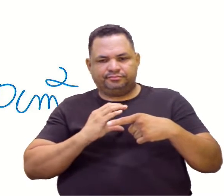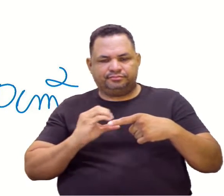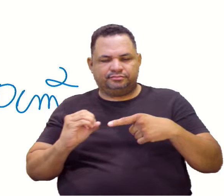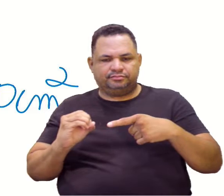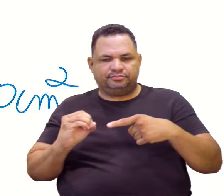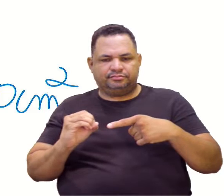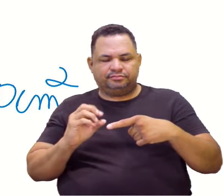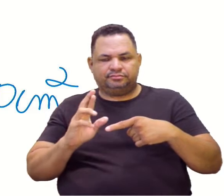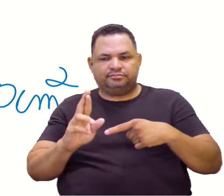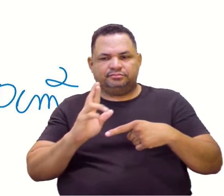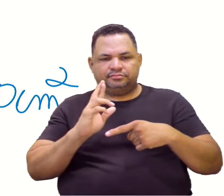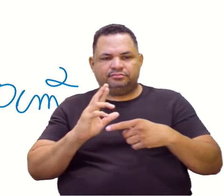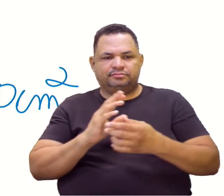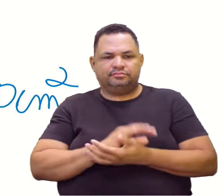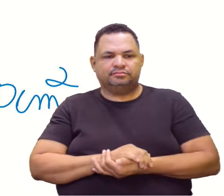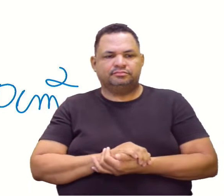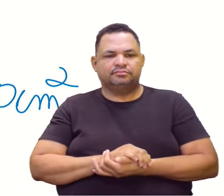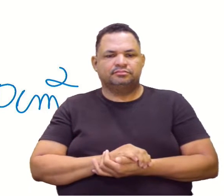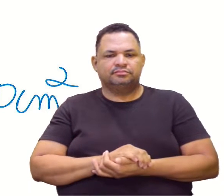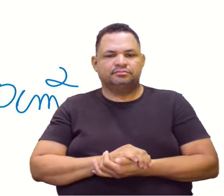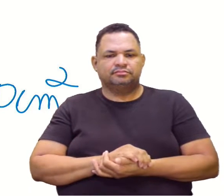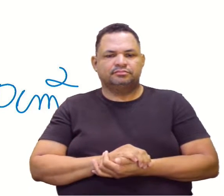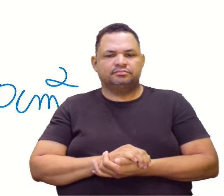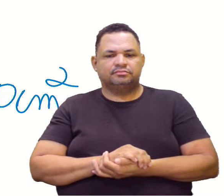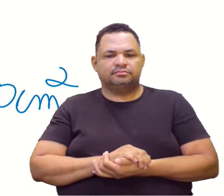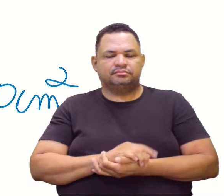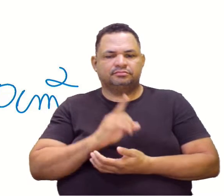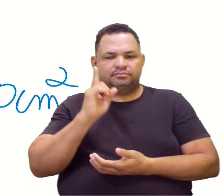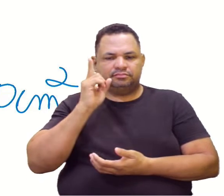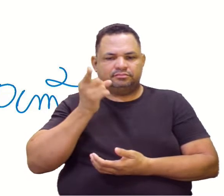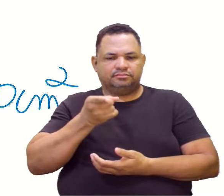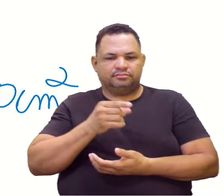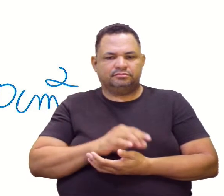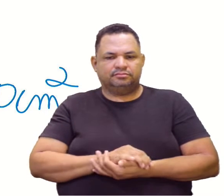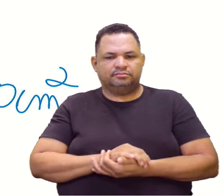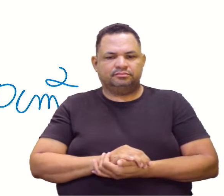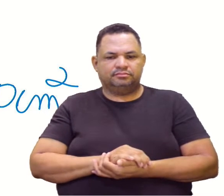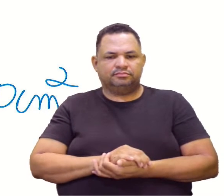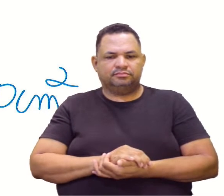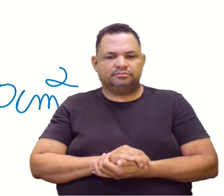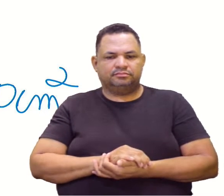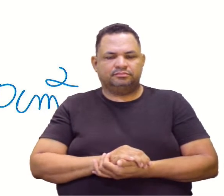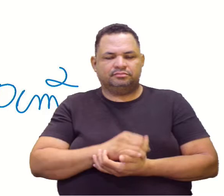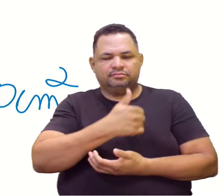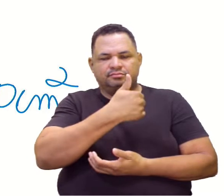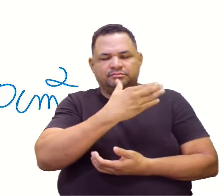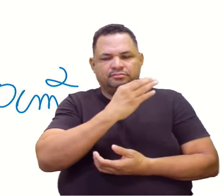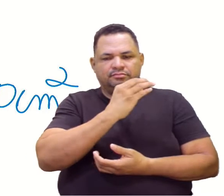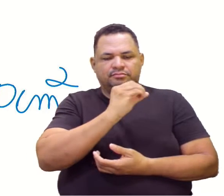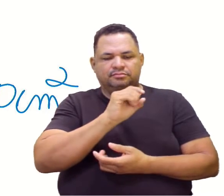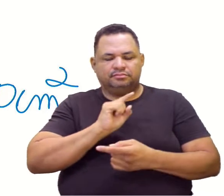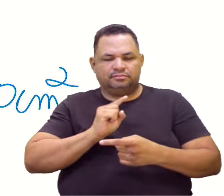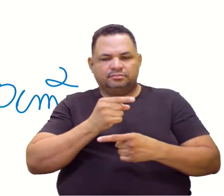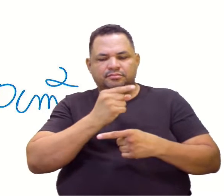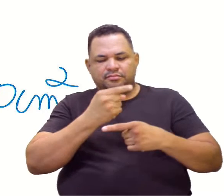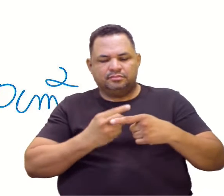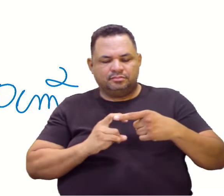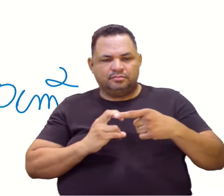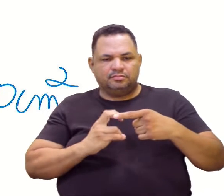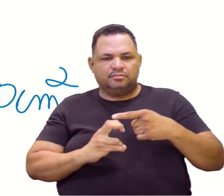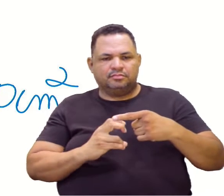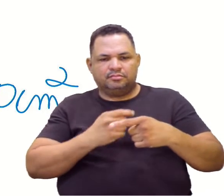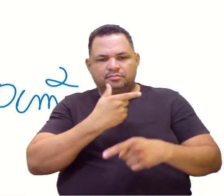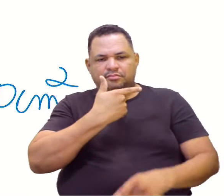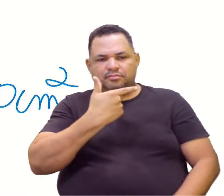nossa resposta que a gente quer mesmo, Corta certo? o zero, vai Cortamos um zerinho, ficamos aí com 10 mil. 10 mil dividido por 5. Dá 2